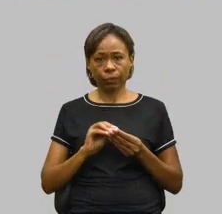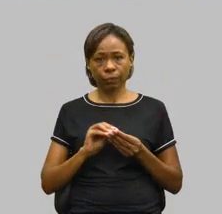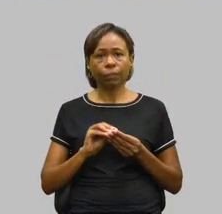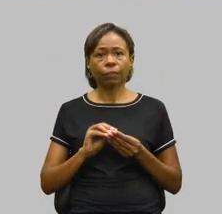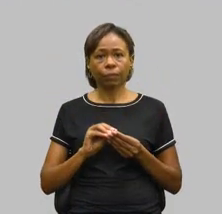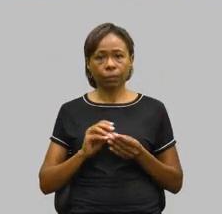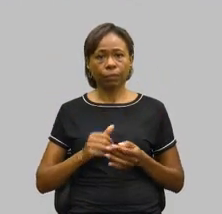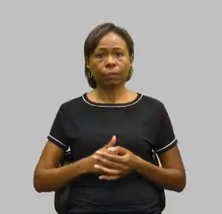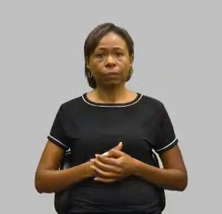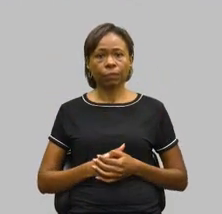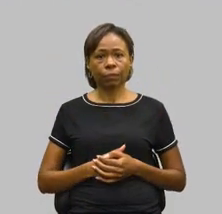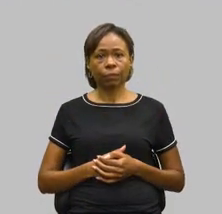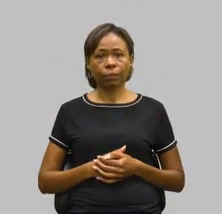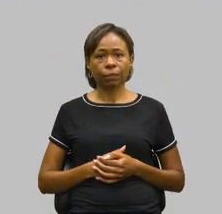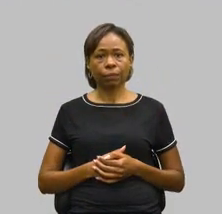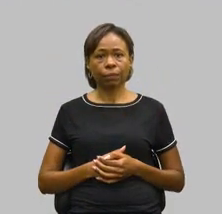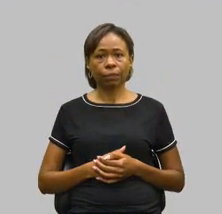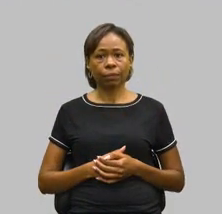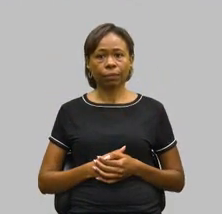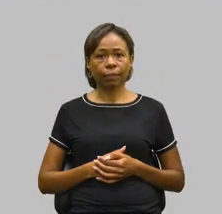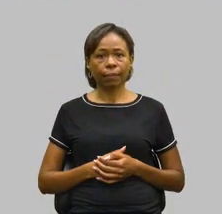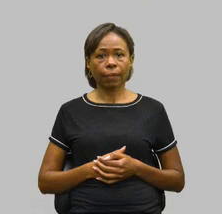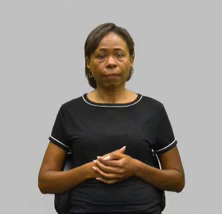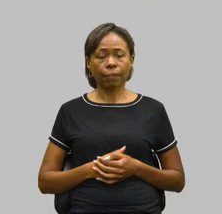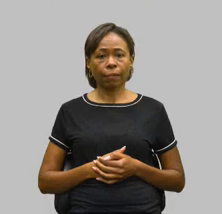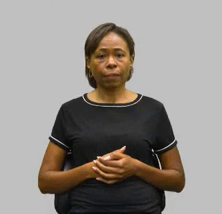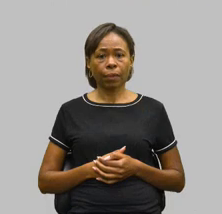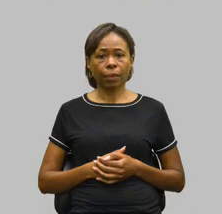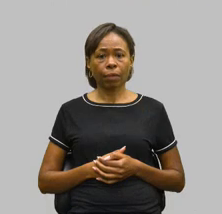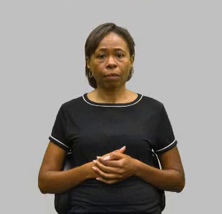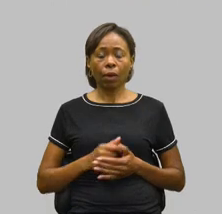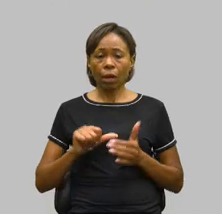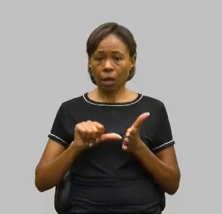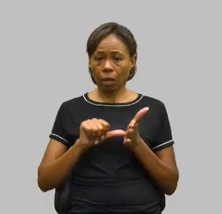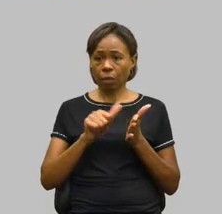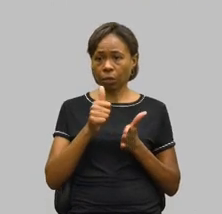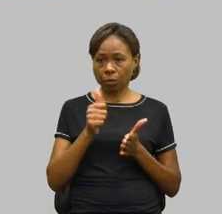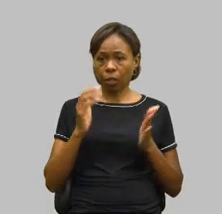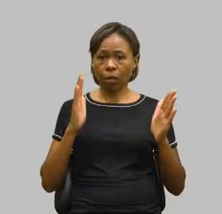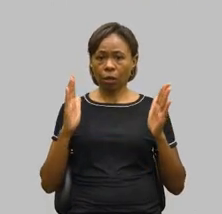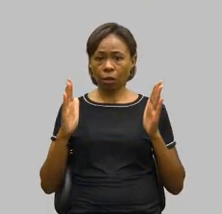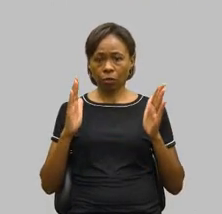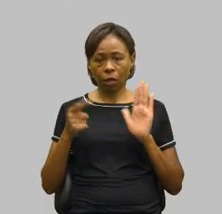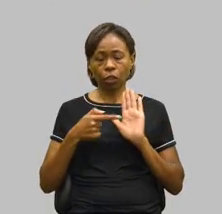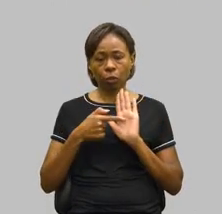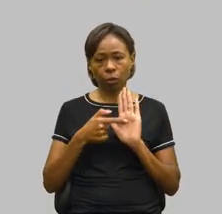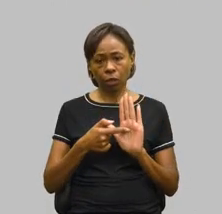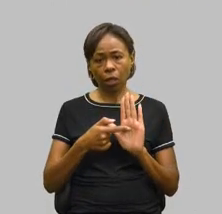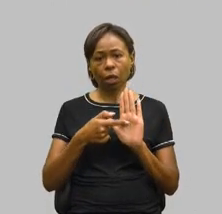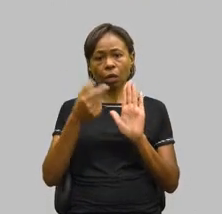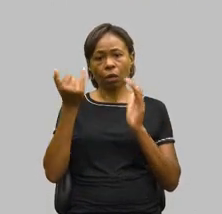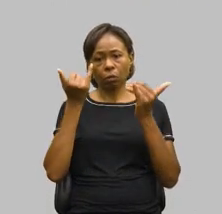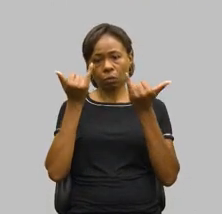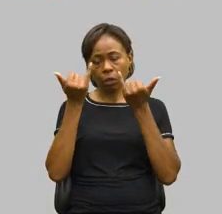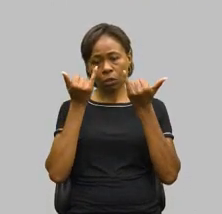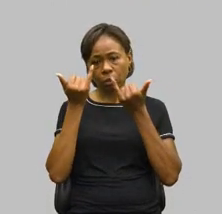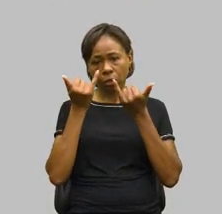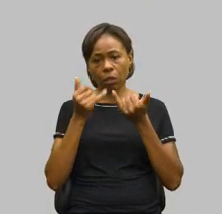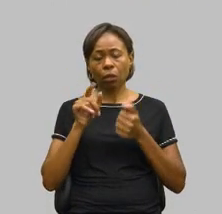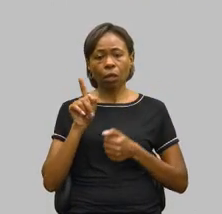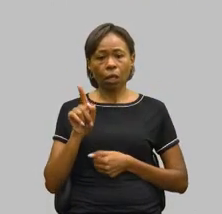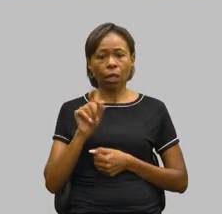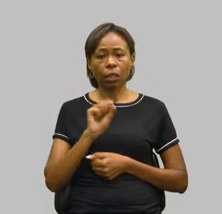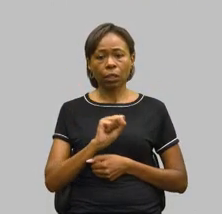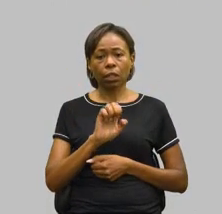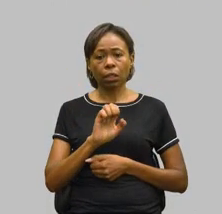presidente sim Então essa é a nossa primeira fase de apresentação de prestação de contas da da